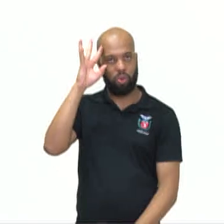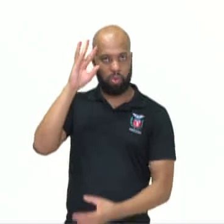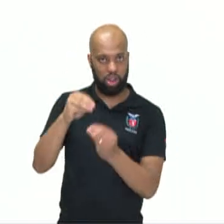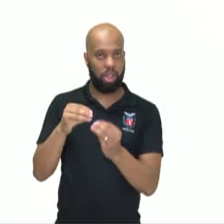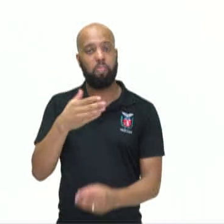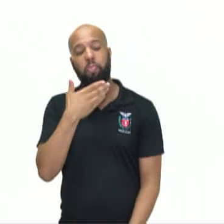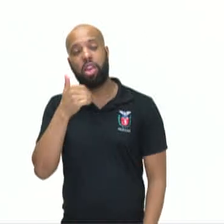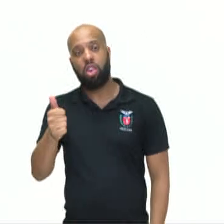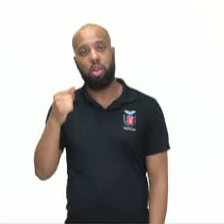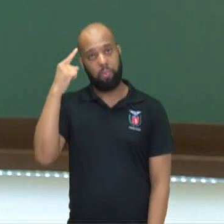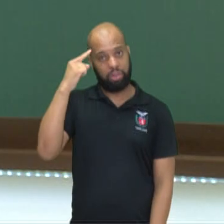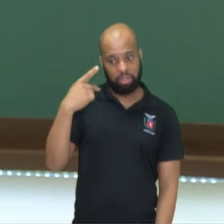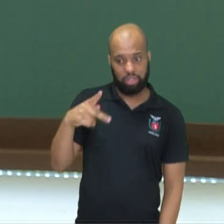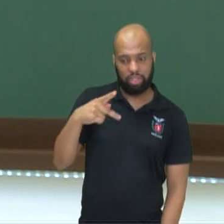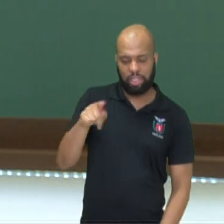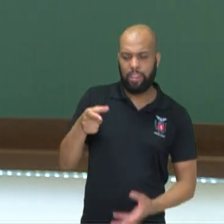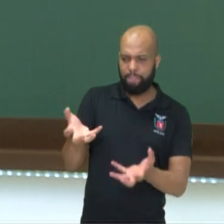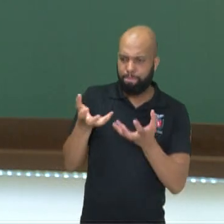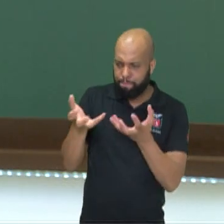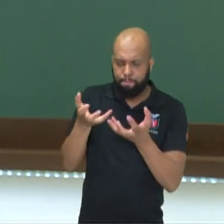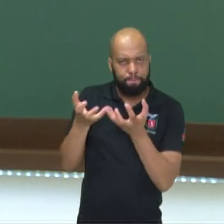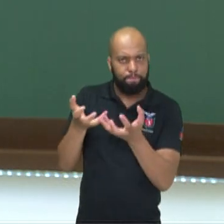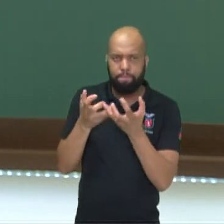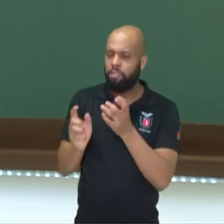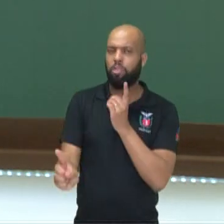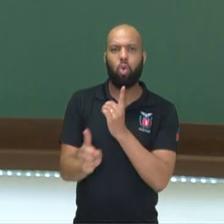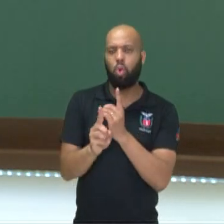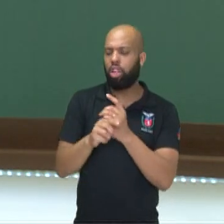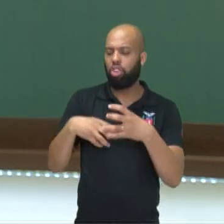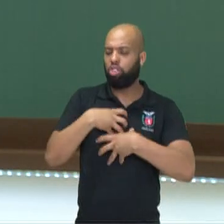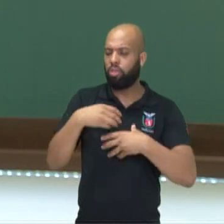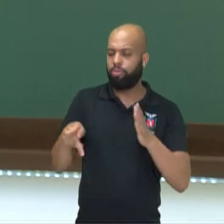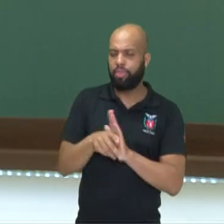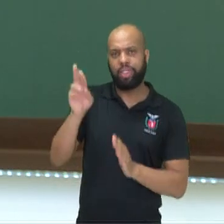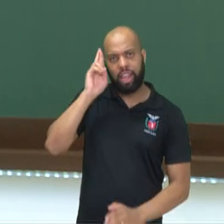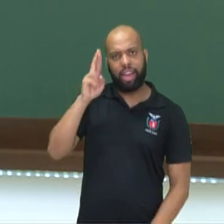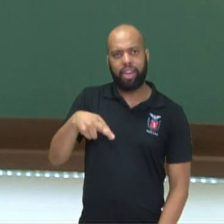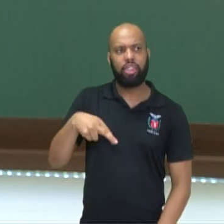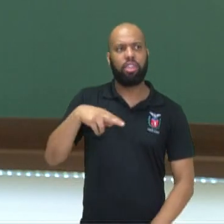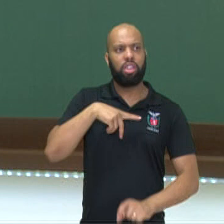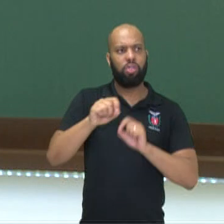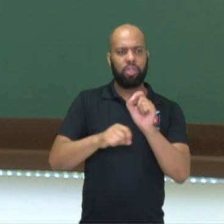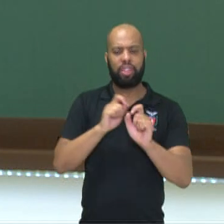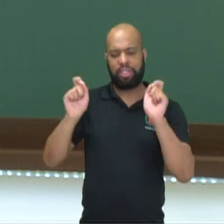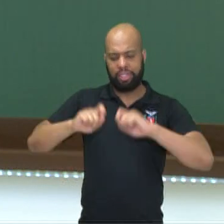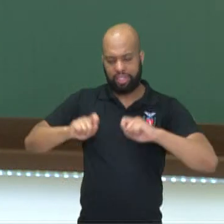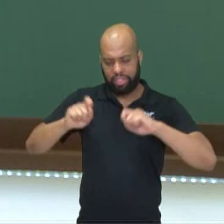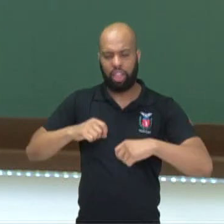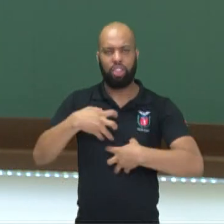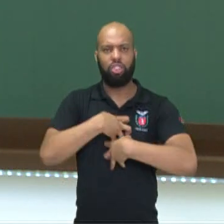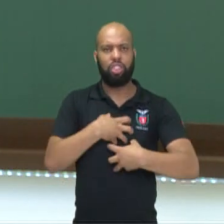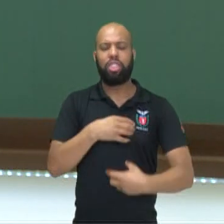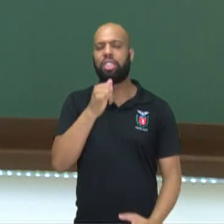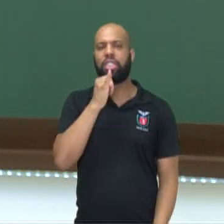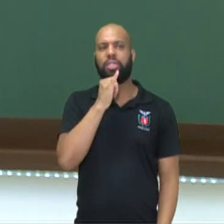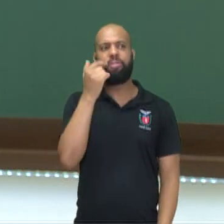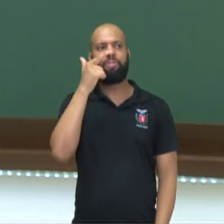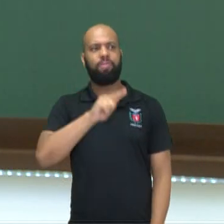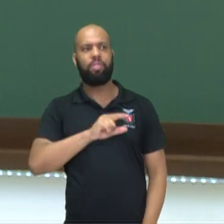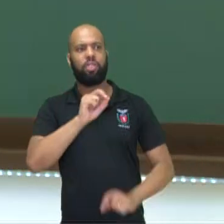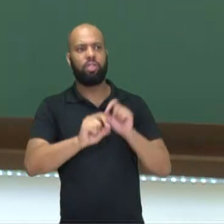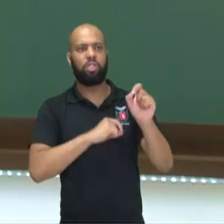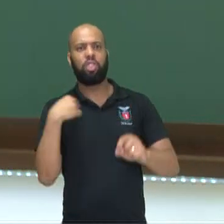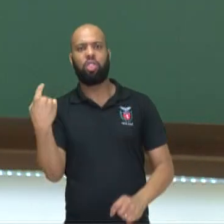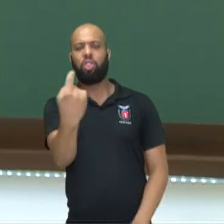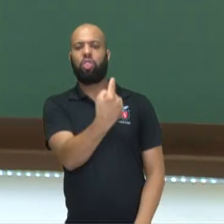pensamento, essa obsessão de Kant com relação à racionalidade, essa possibilidade de exercermos a